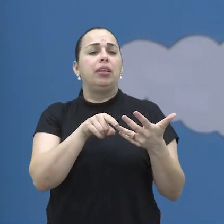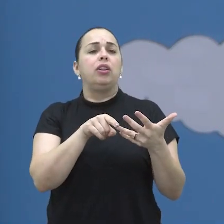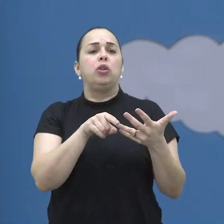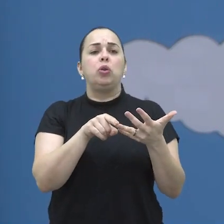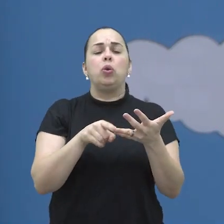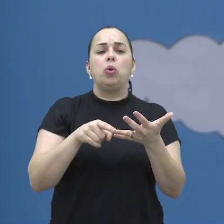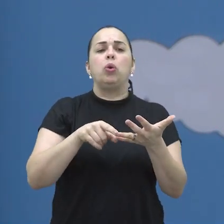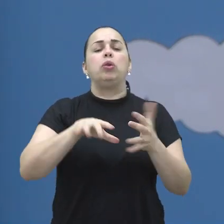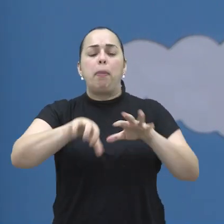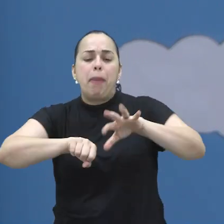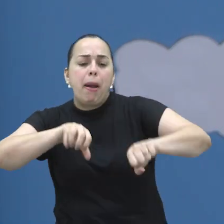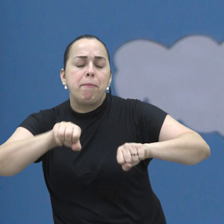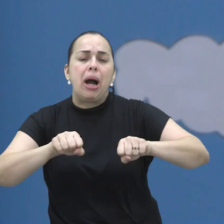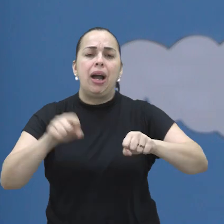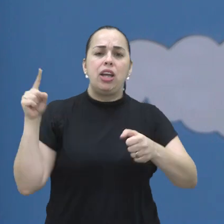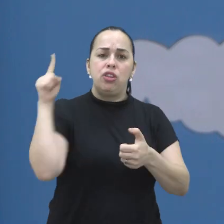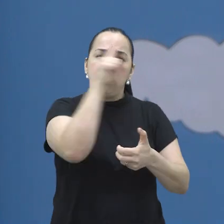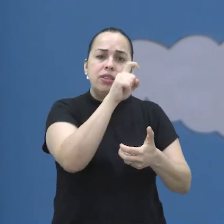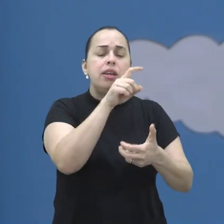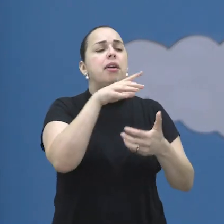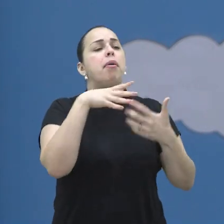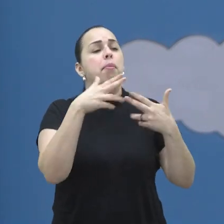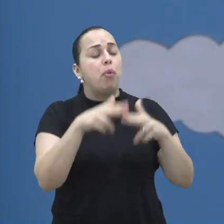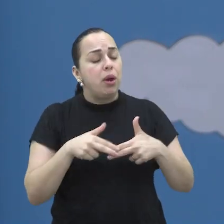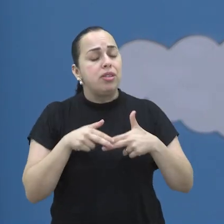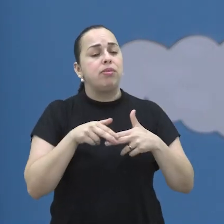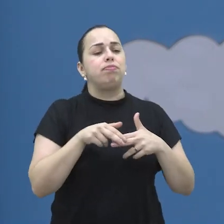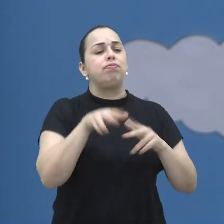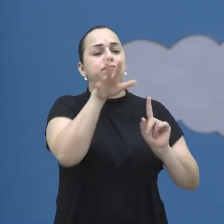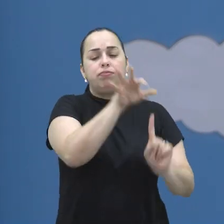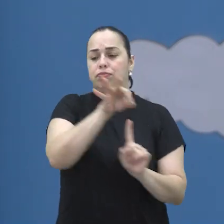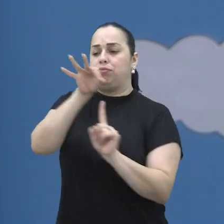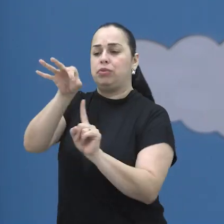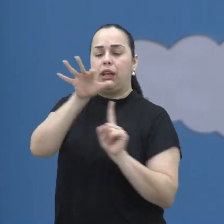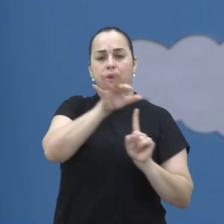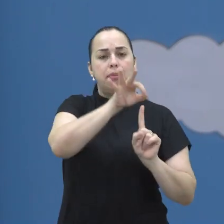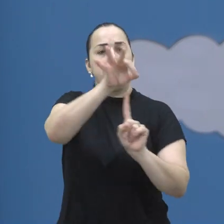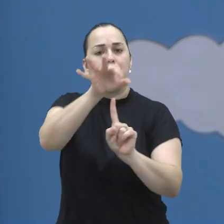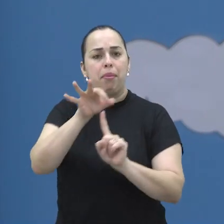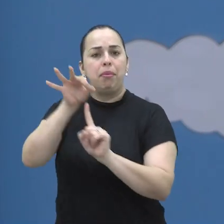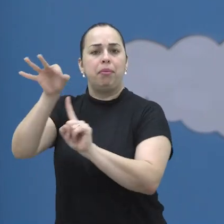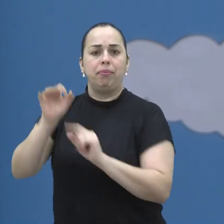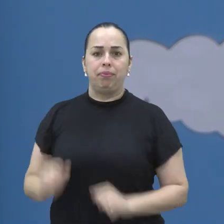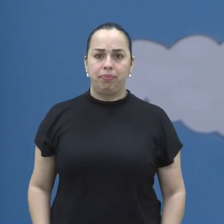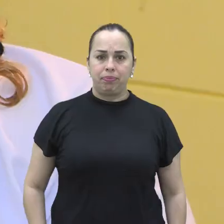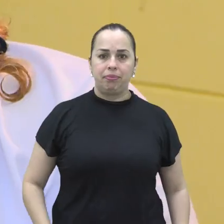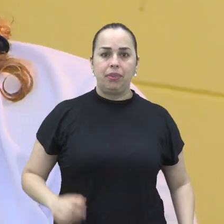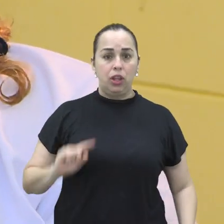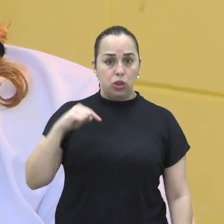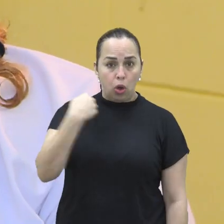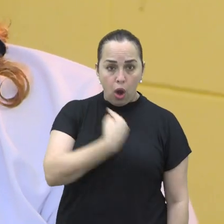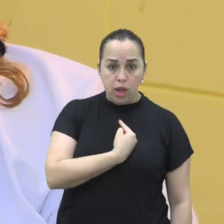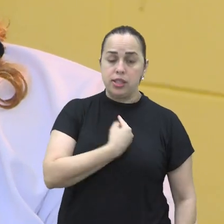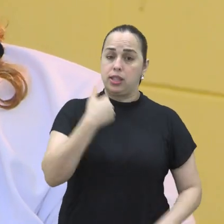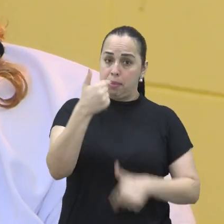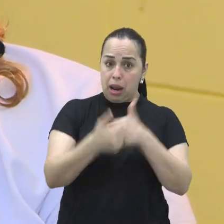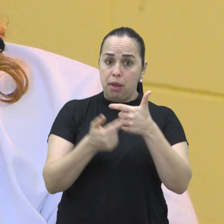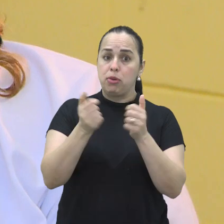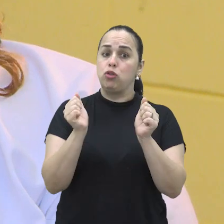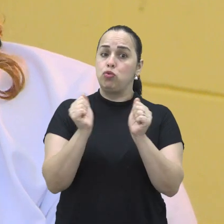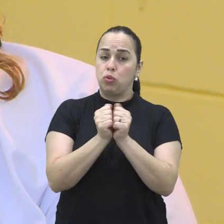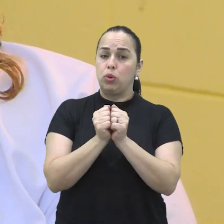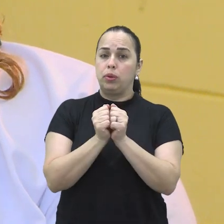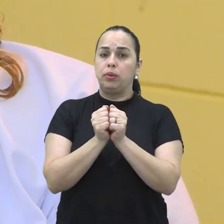na coordenação motora, e assim a gente vai tentando direcionar as atividades para cada necessidade de cada criança. Então, nós trabalhamos em